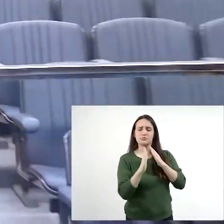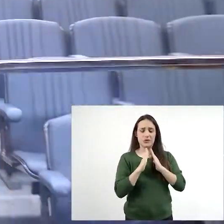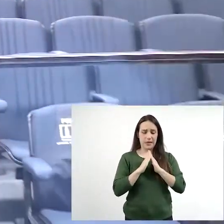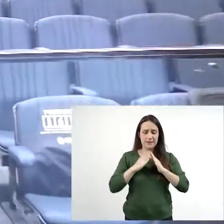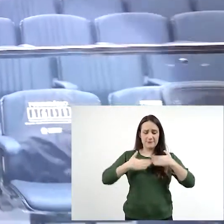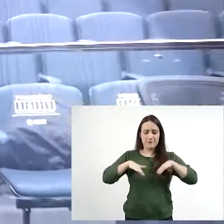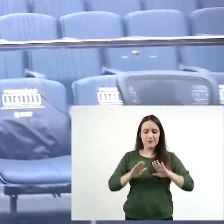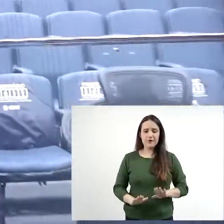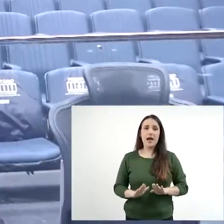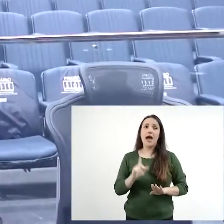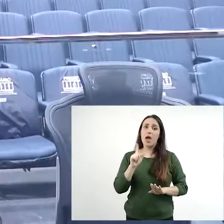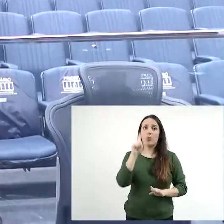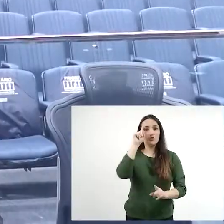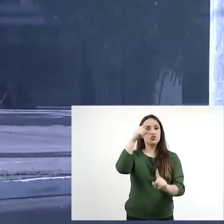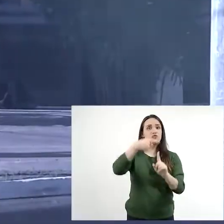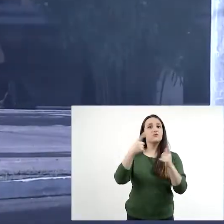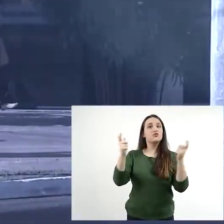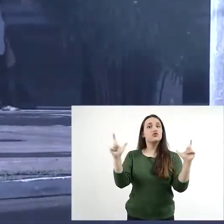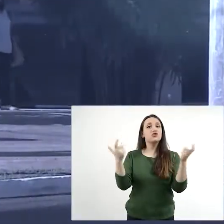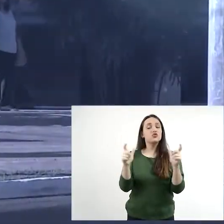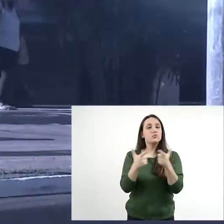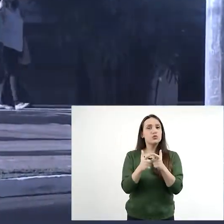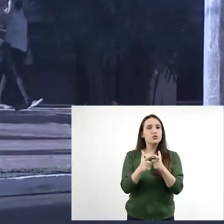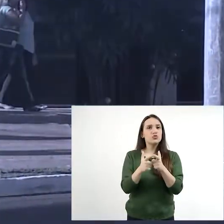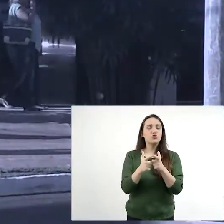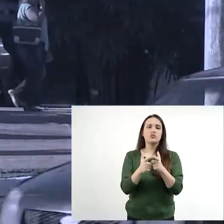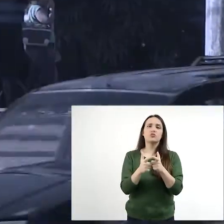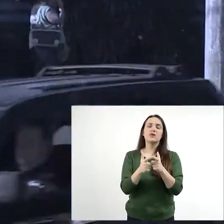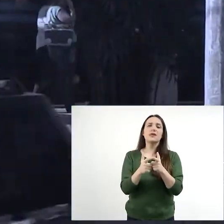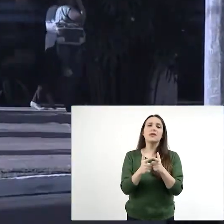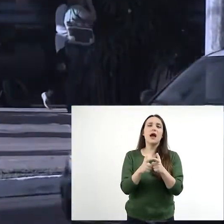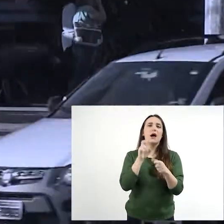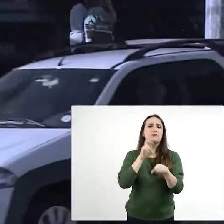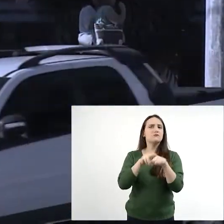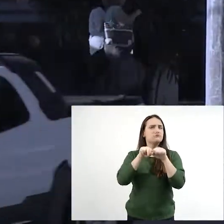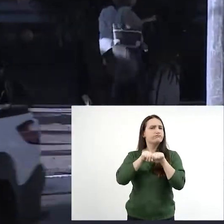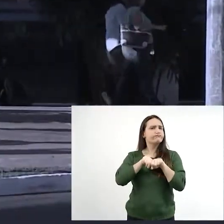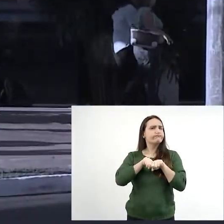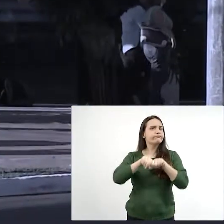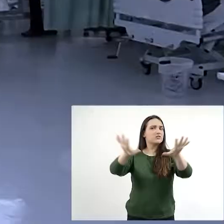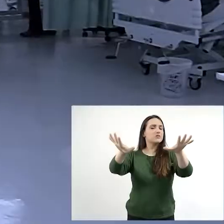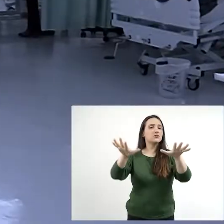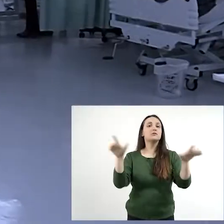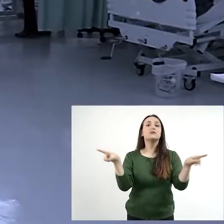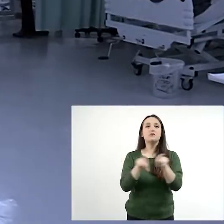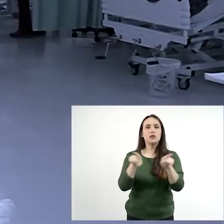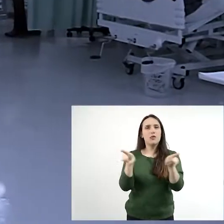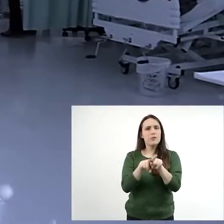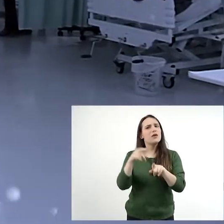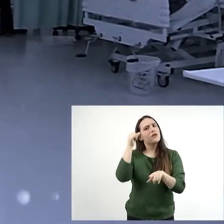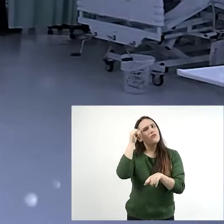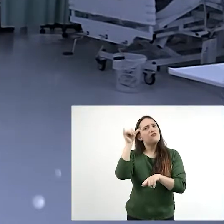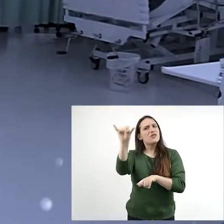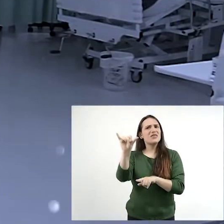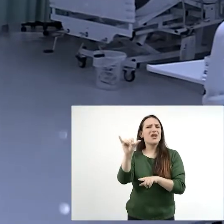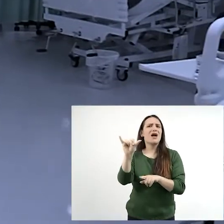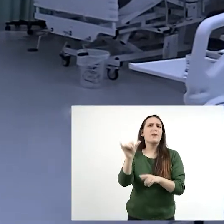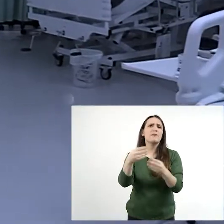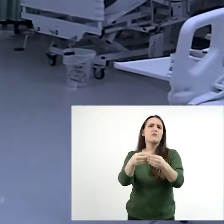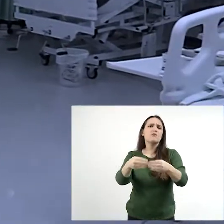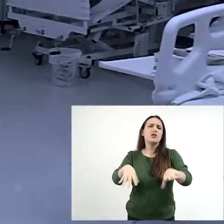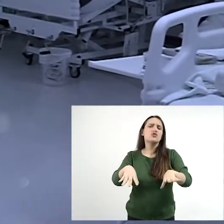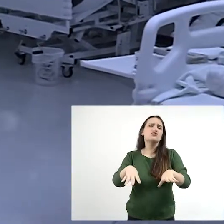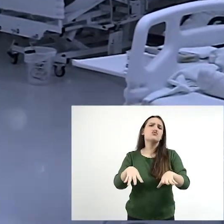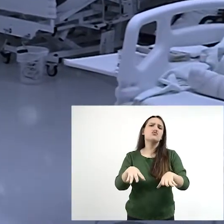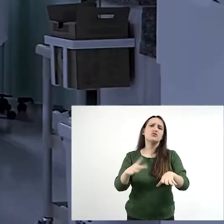forma de reduzir a aceleração da curva de contágio pelo vírus e amenizar possíveis impactos na estrutura